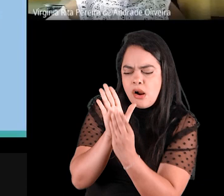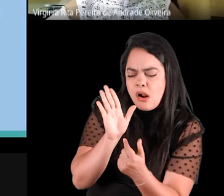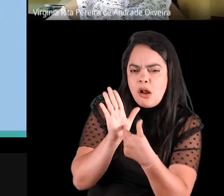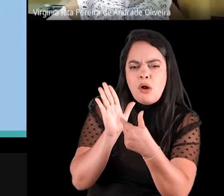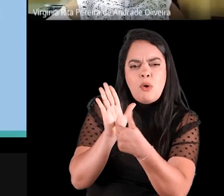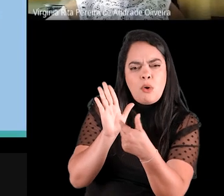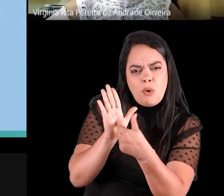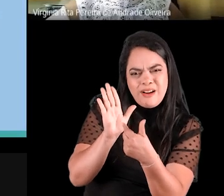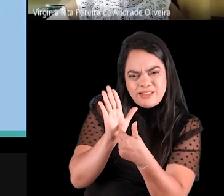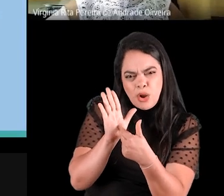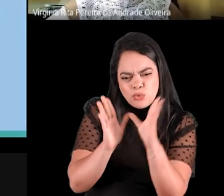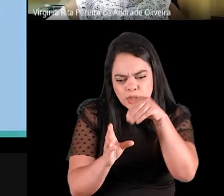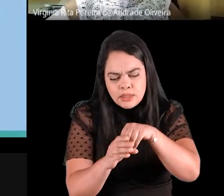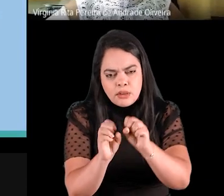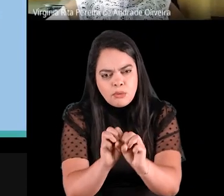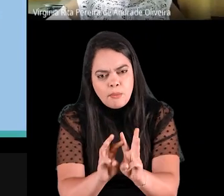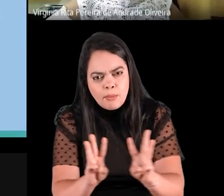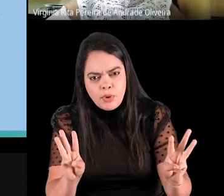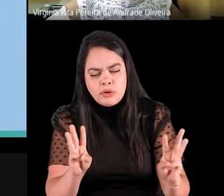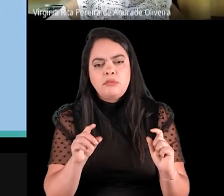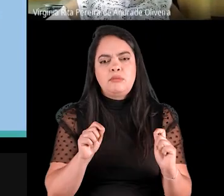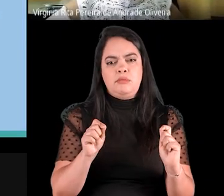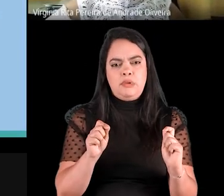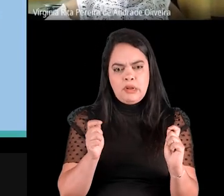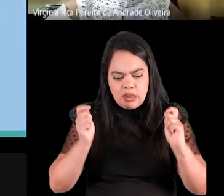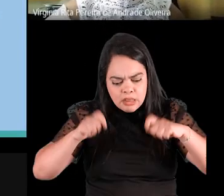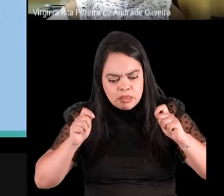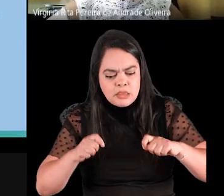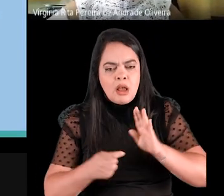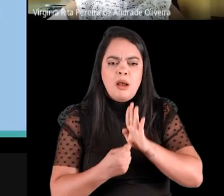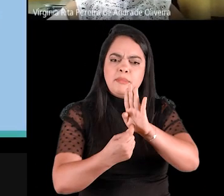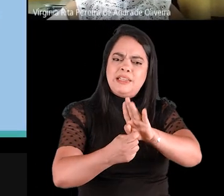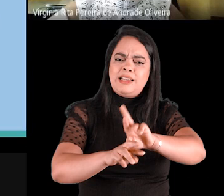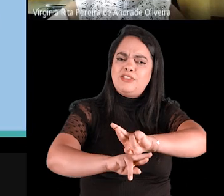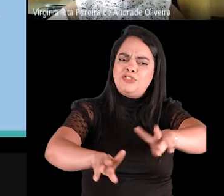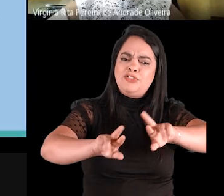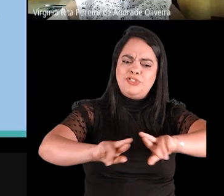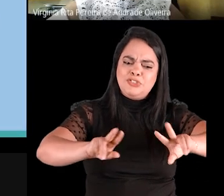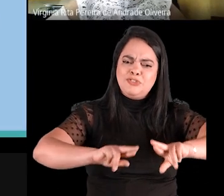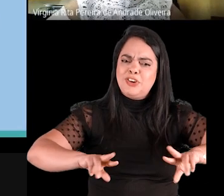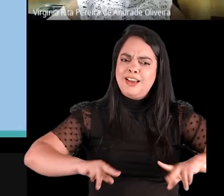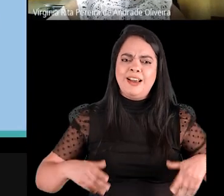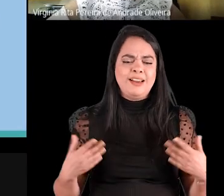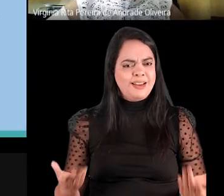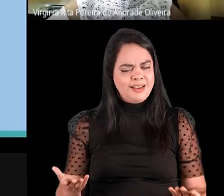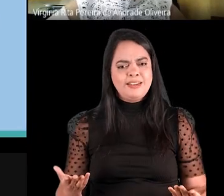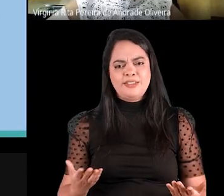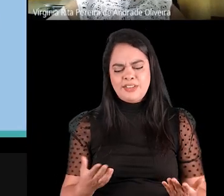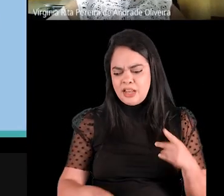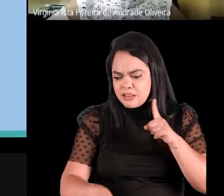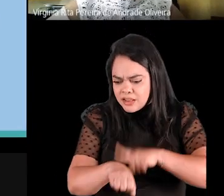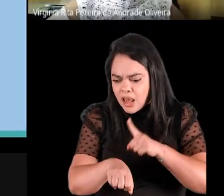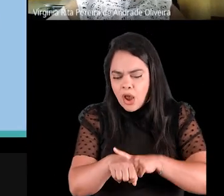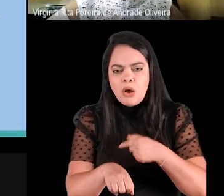sendo construídas pelo portal, que elas podem se apresentar de maneiras diversas, né? Que a partir do momento em que eu